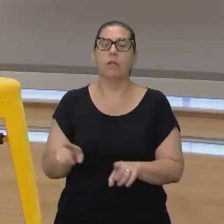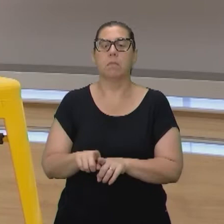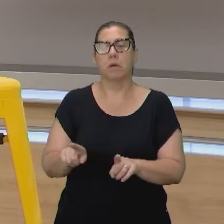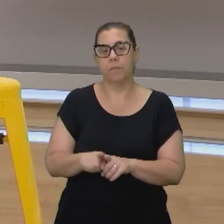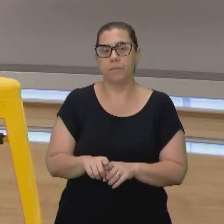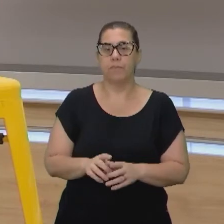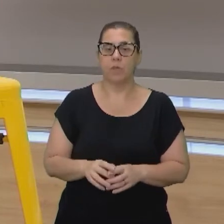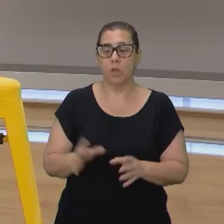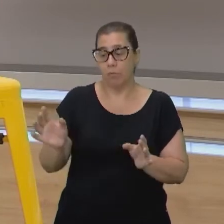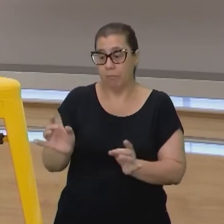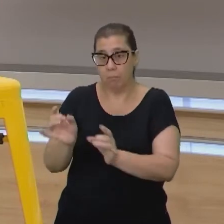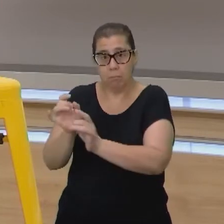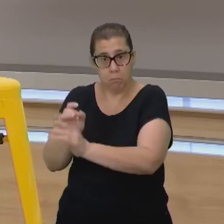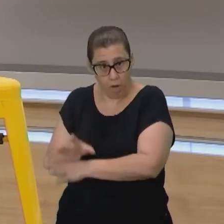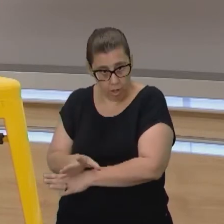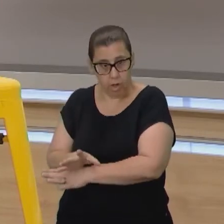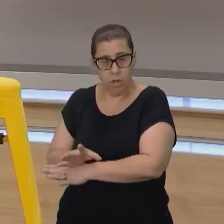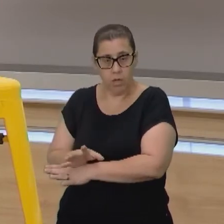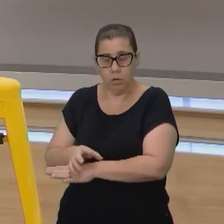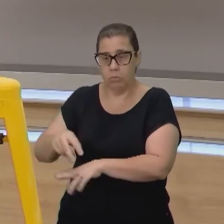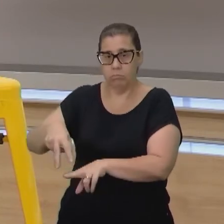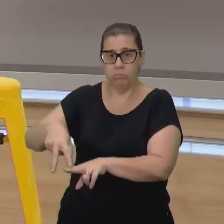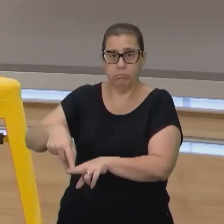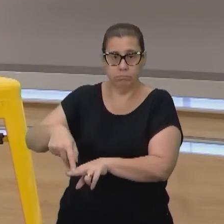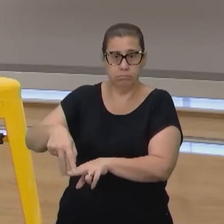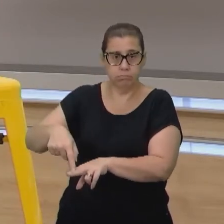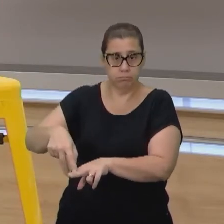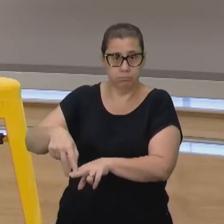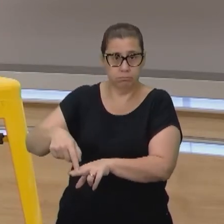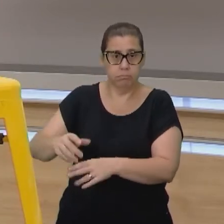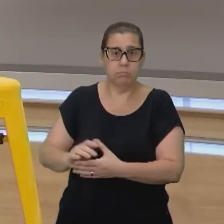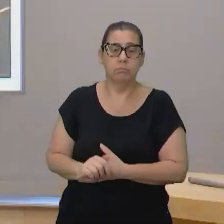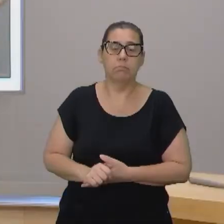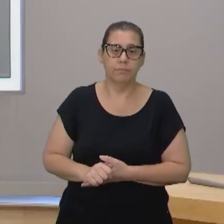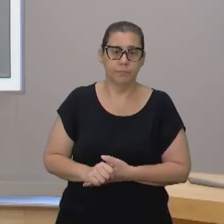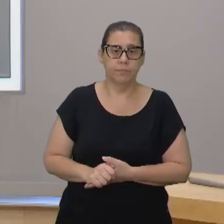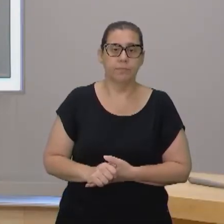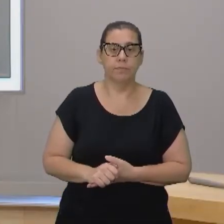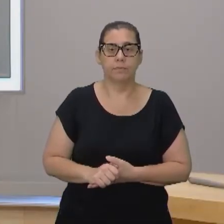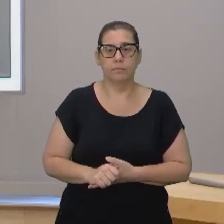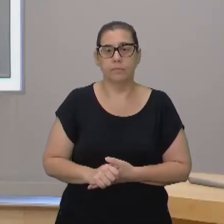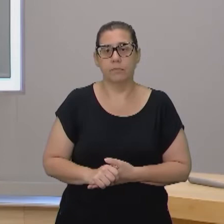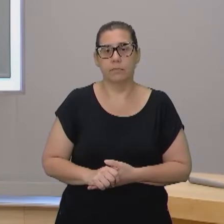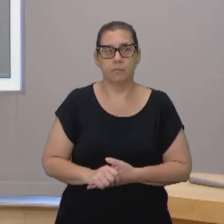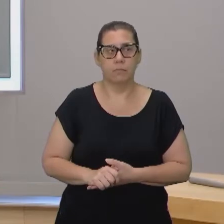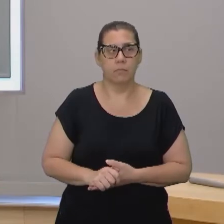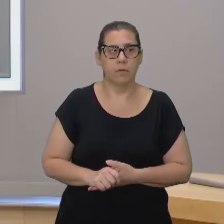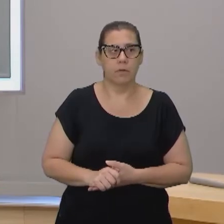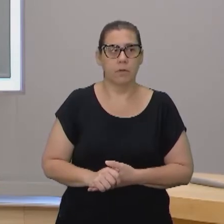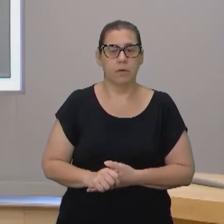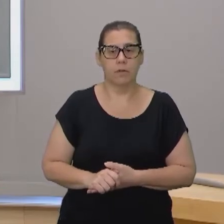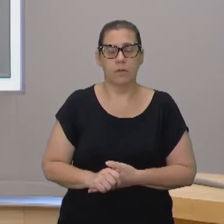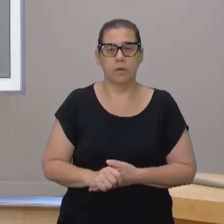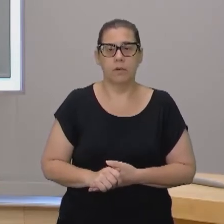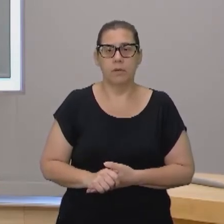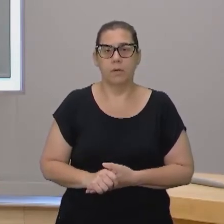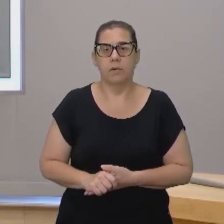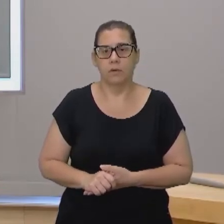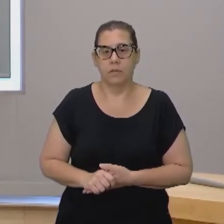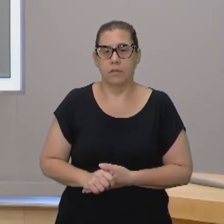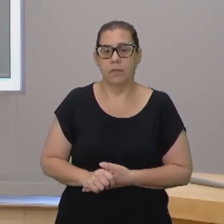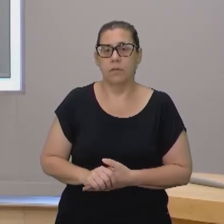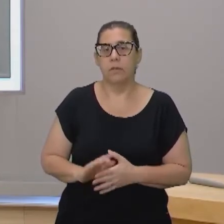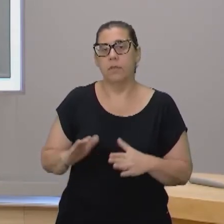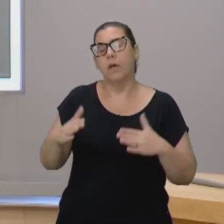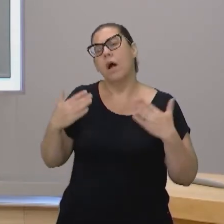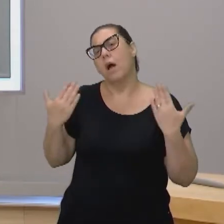então, finalmente, aqui um carro, um skate, que é o que eu falei para vocês. Pois